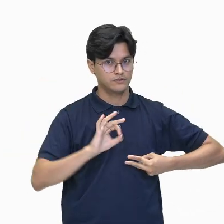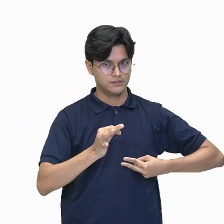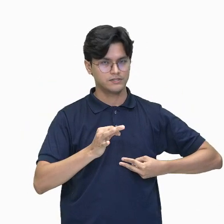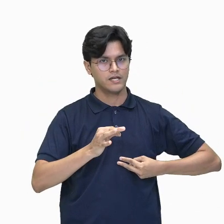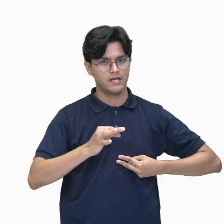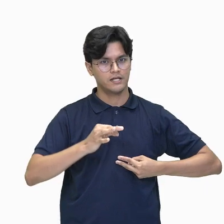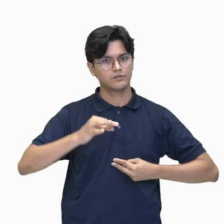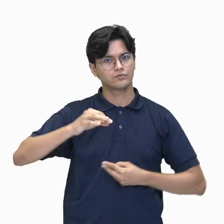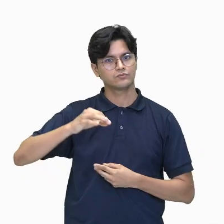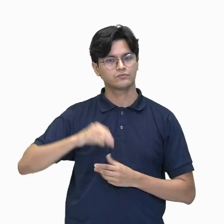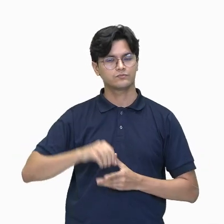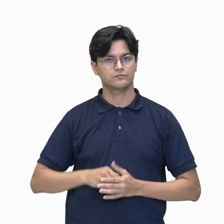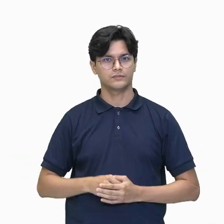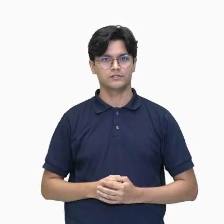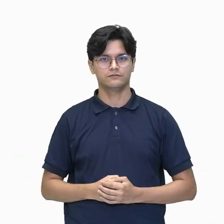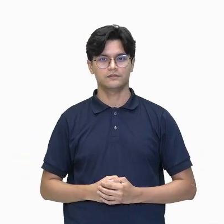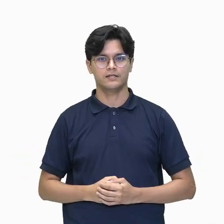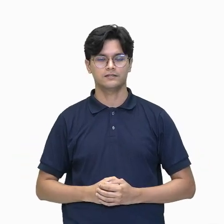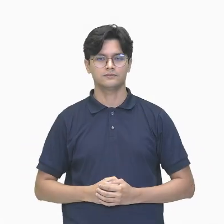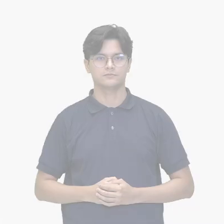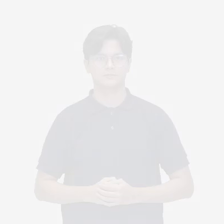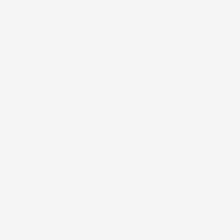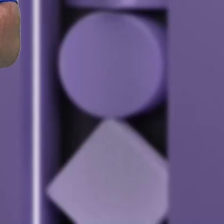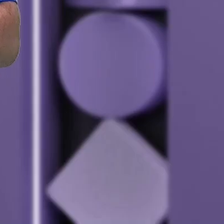dobram por ti. John Donne.